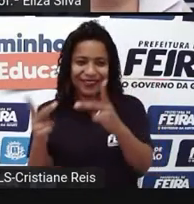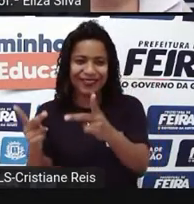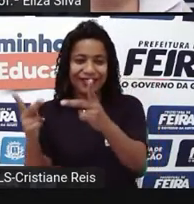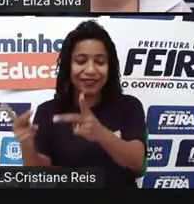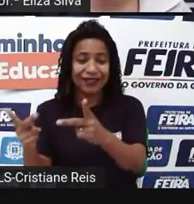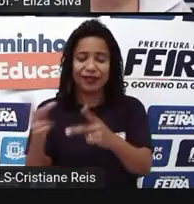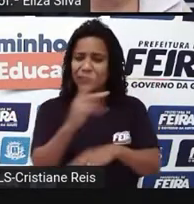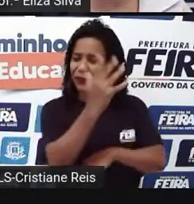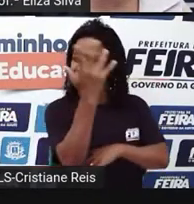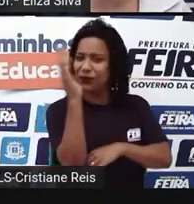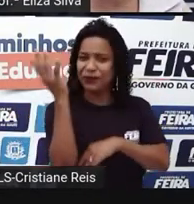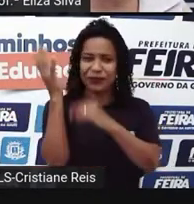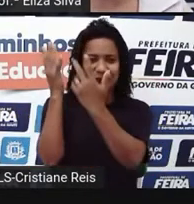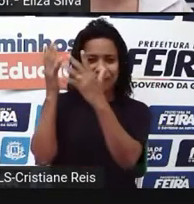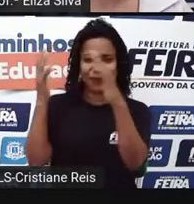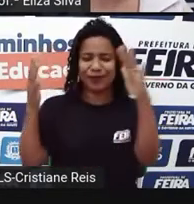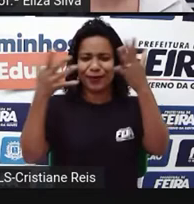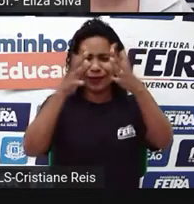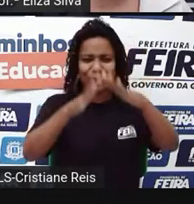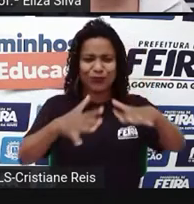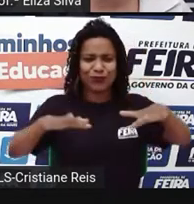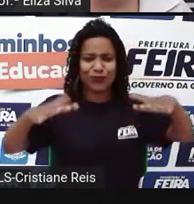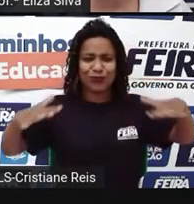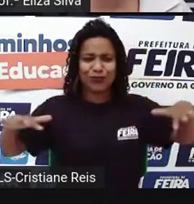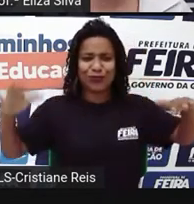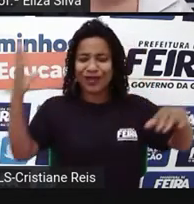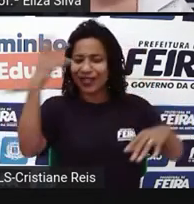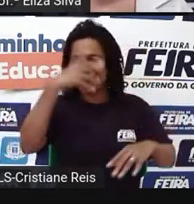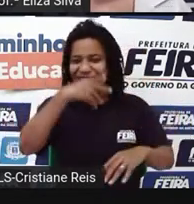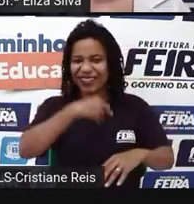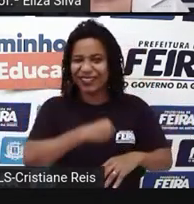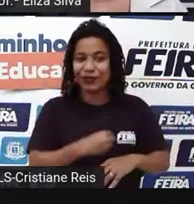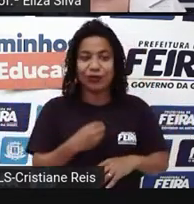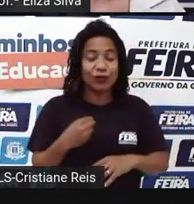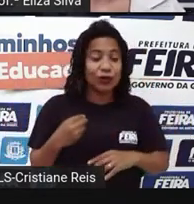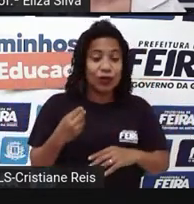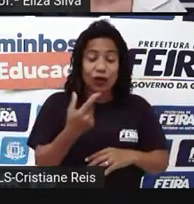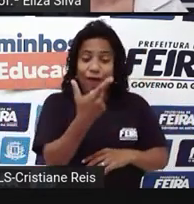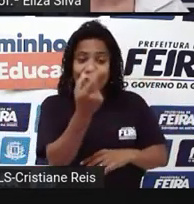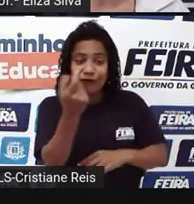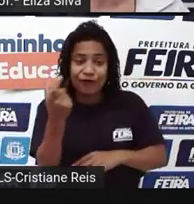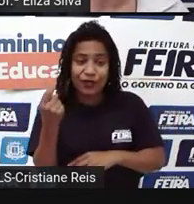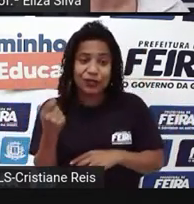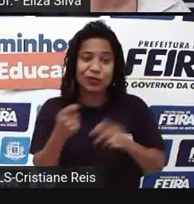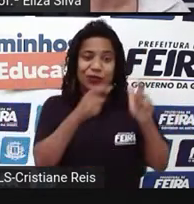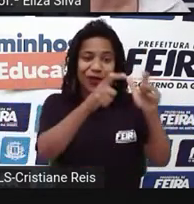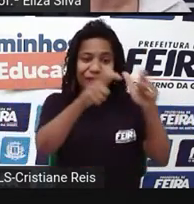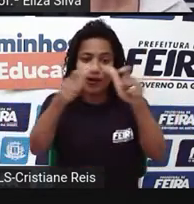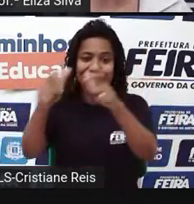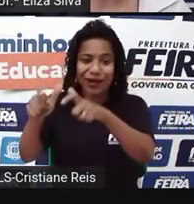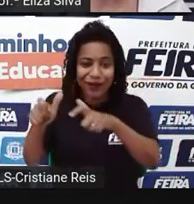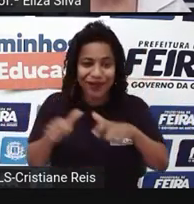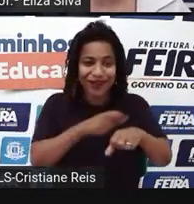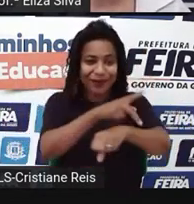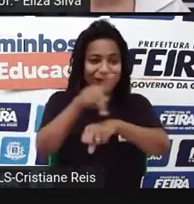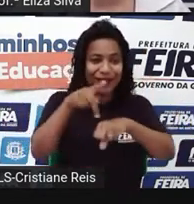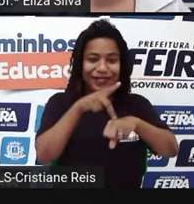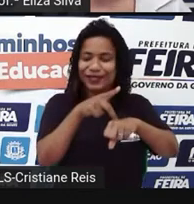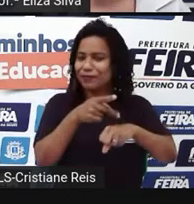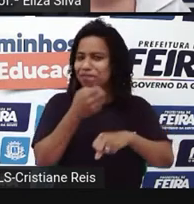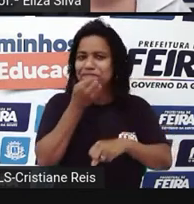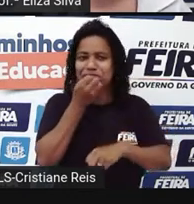20 lugares do mundo considerados melhores para você curtir uma viagem de férias, por